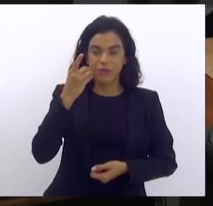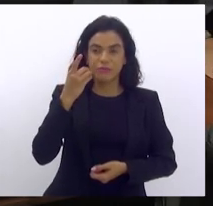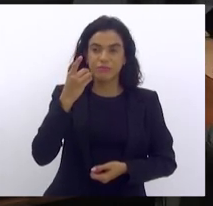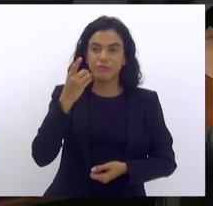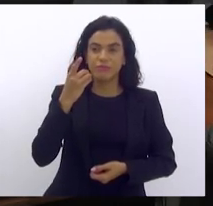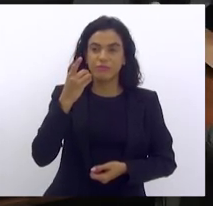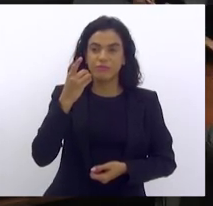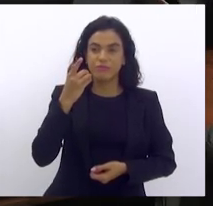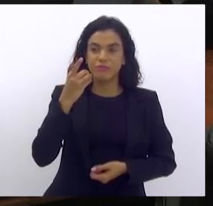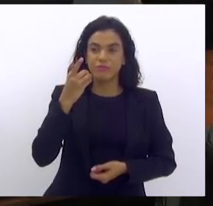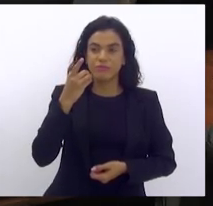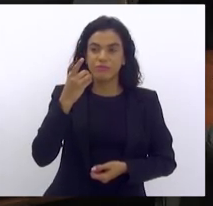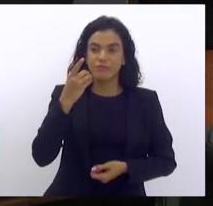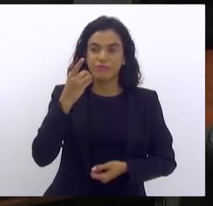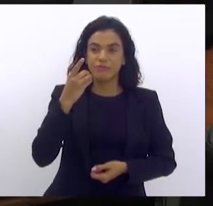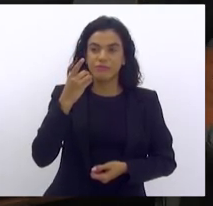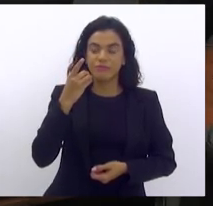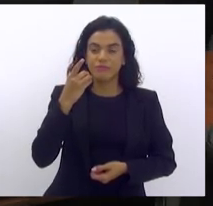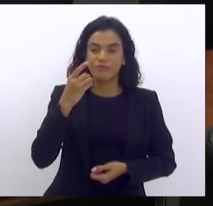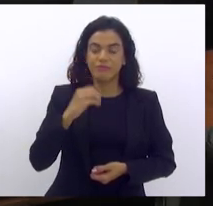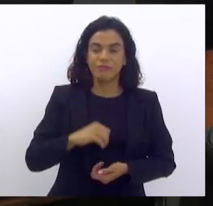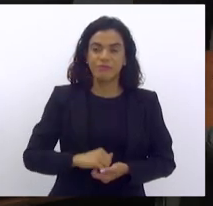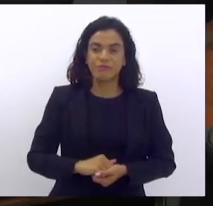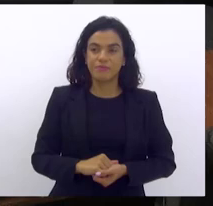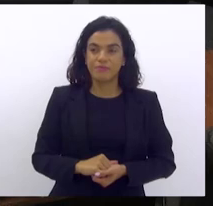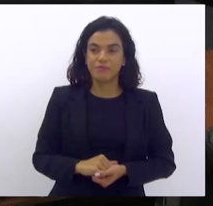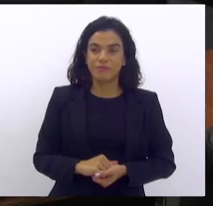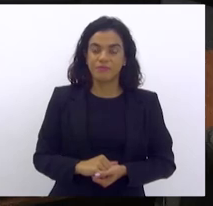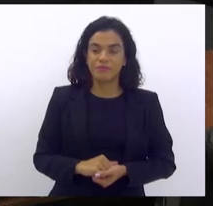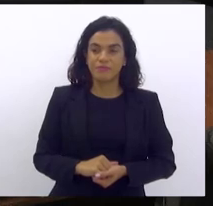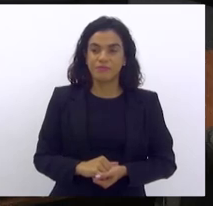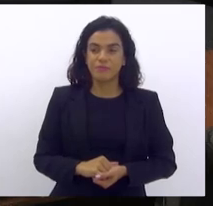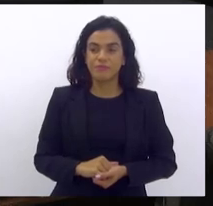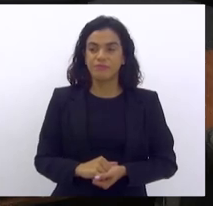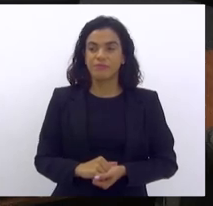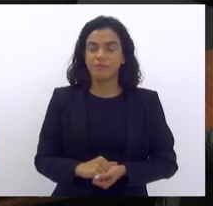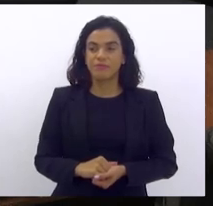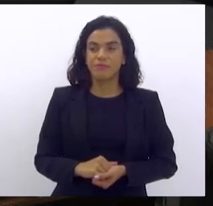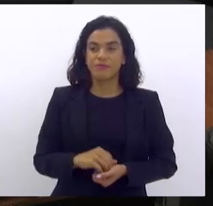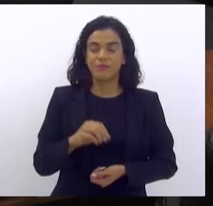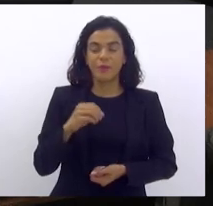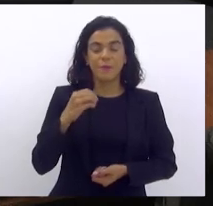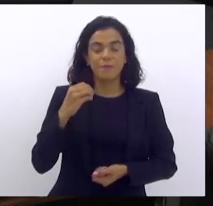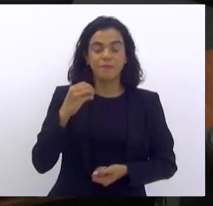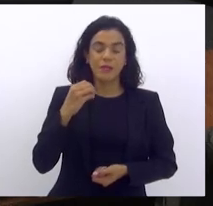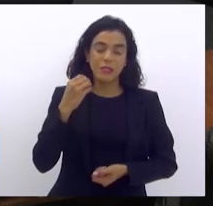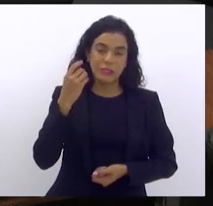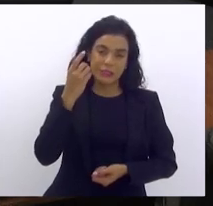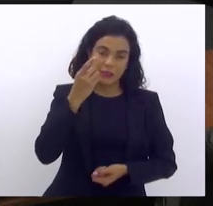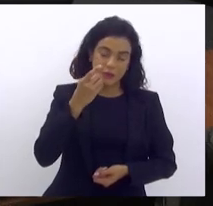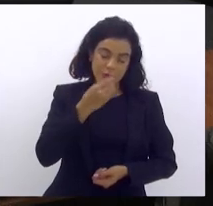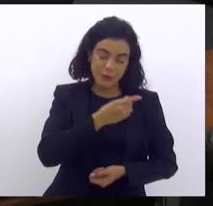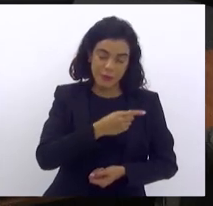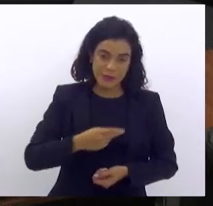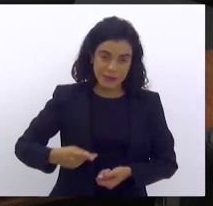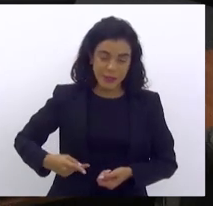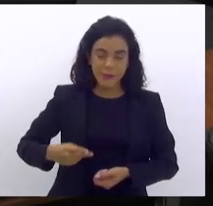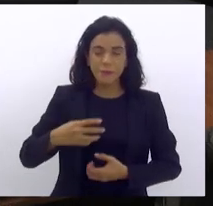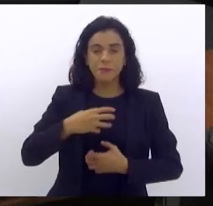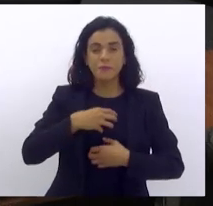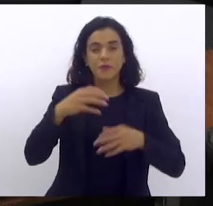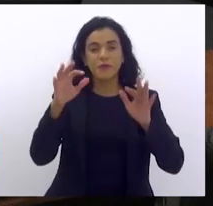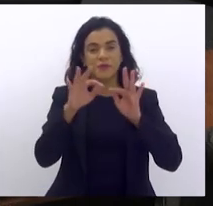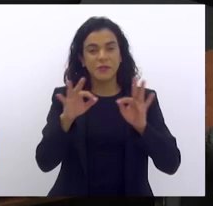também. Libera aqui. Alô? Pode falar, Val. Senhor presidente, eu fico muito feliz de